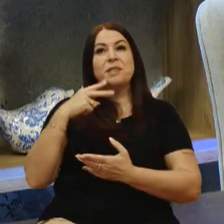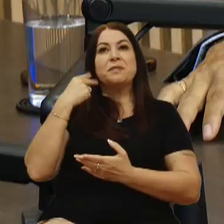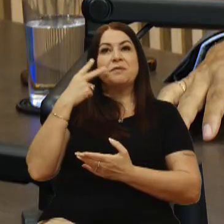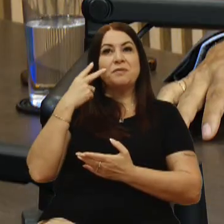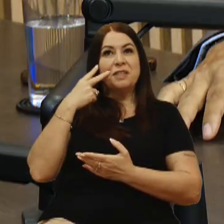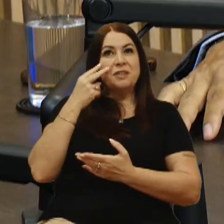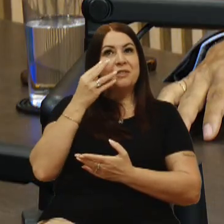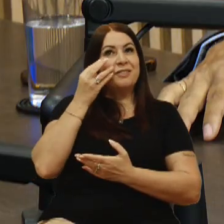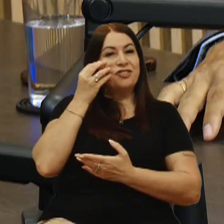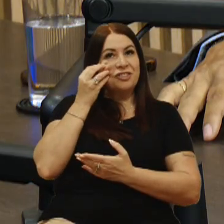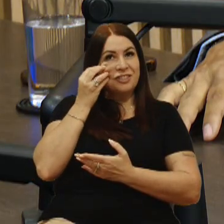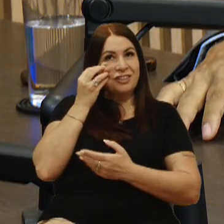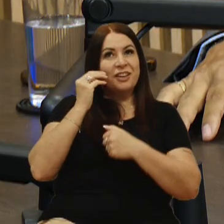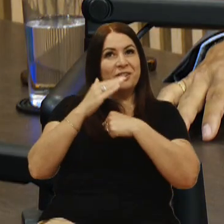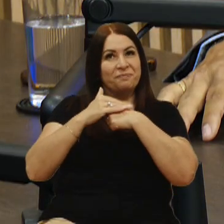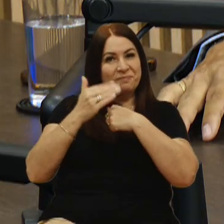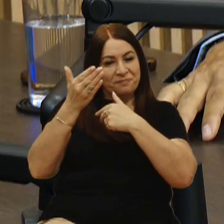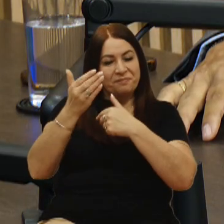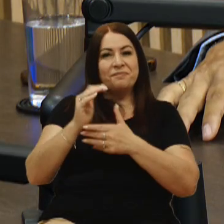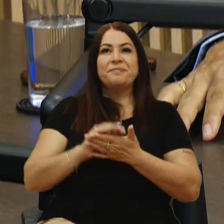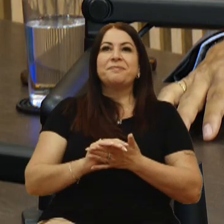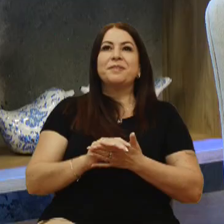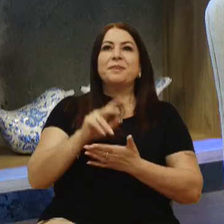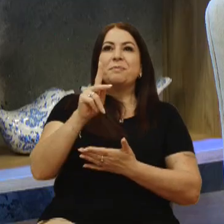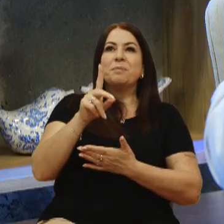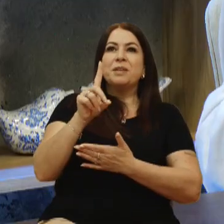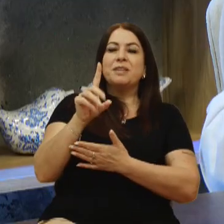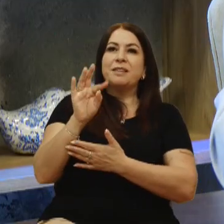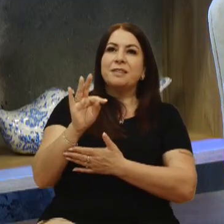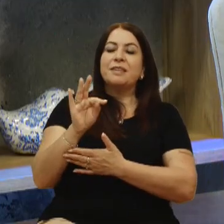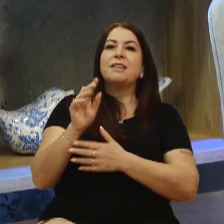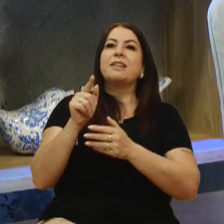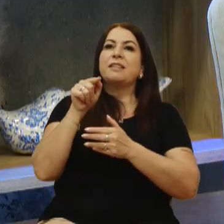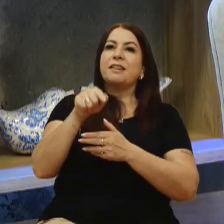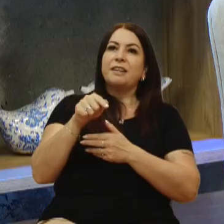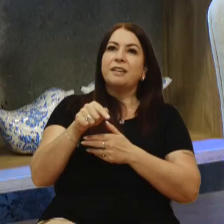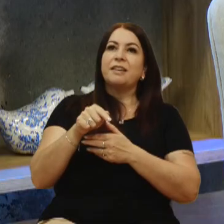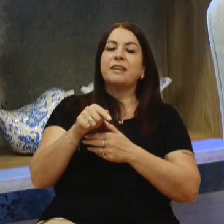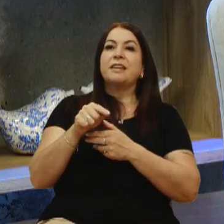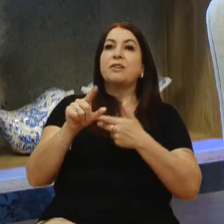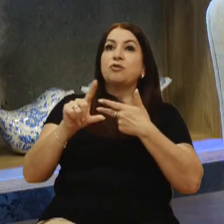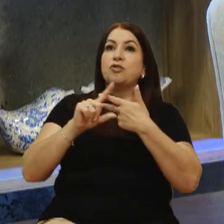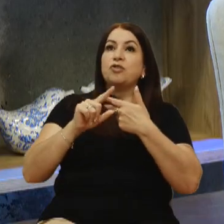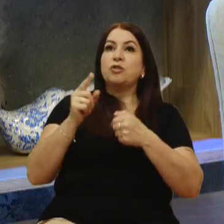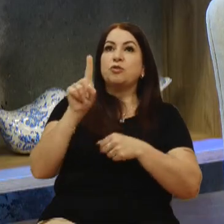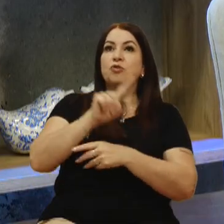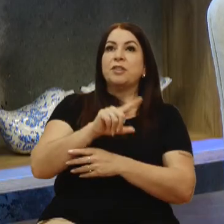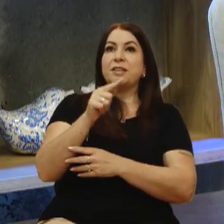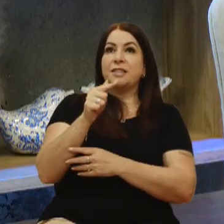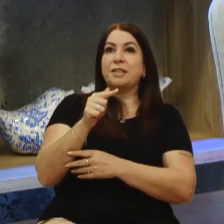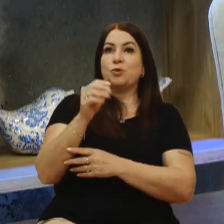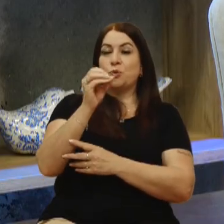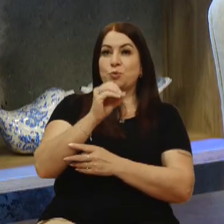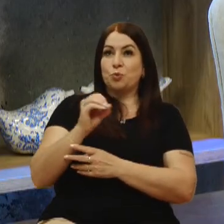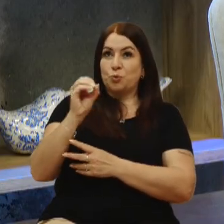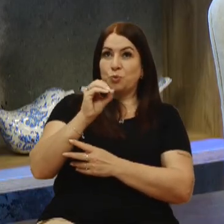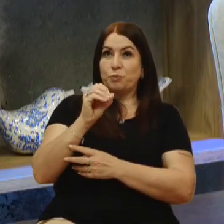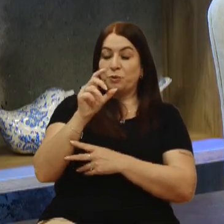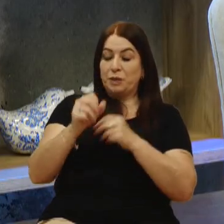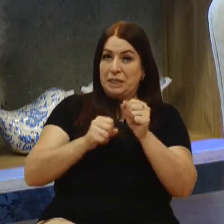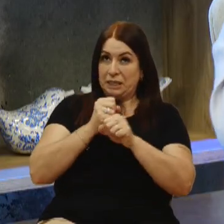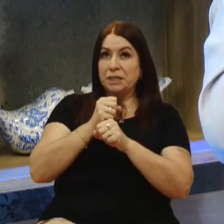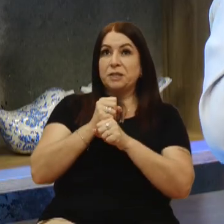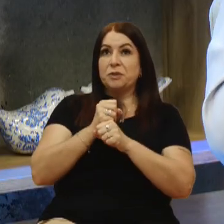José de Abreu, nosso querido Jack do PDT, que está aqui no Legislativo desde o dia 7 de outubro deste